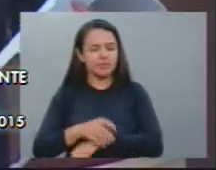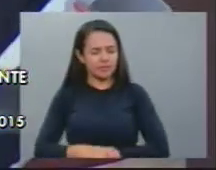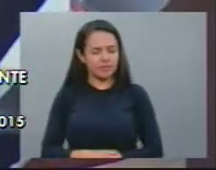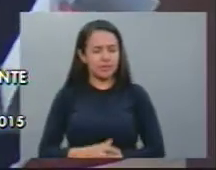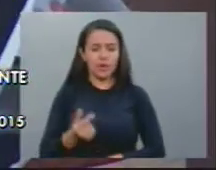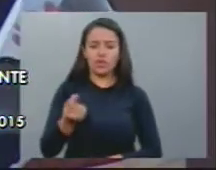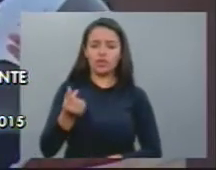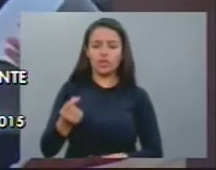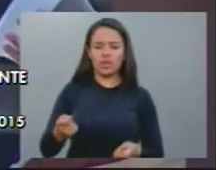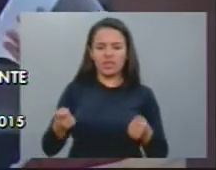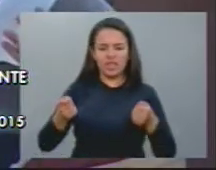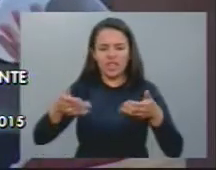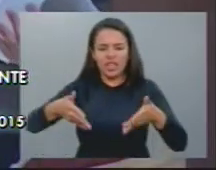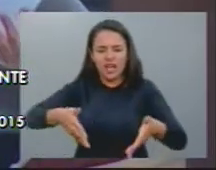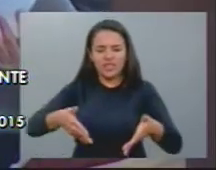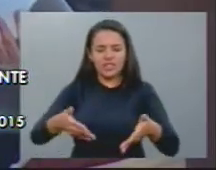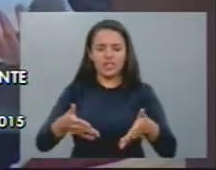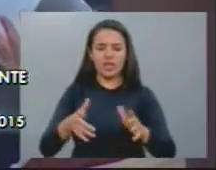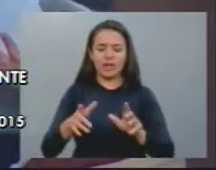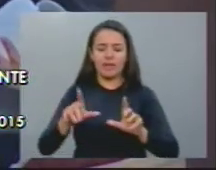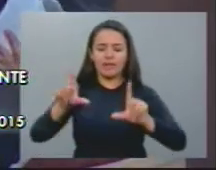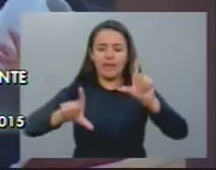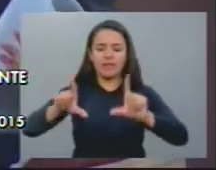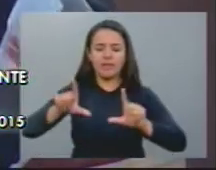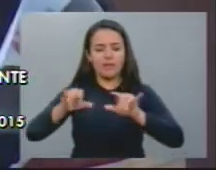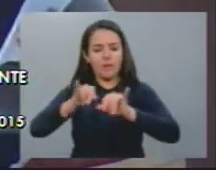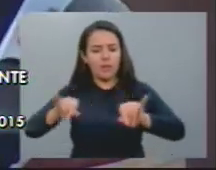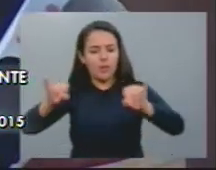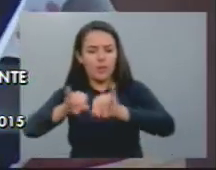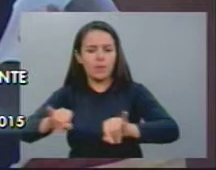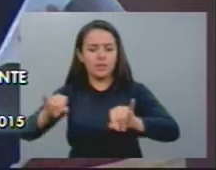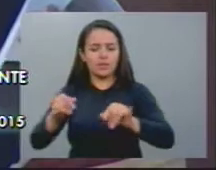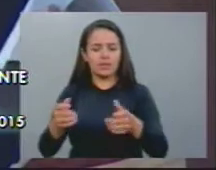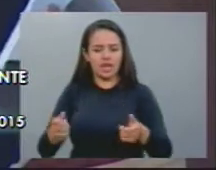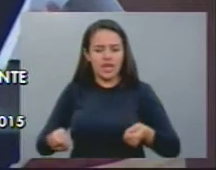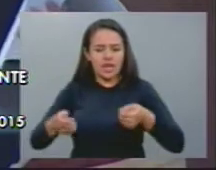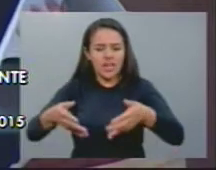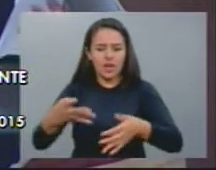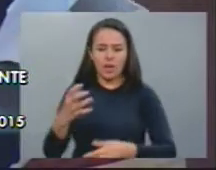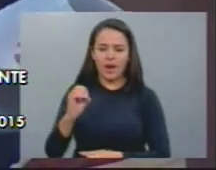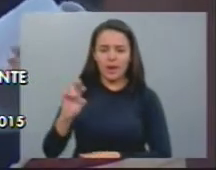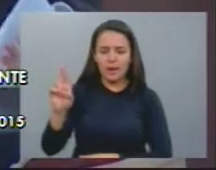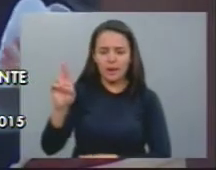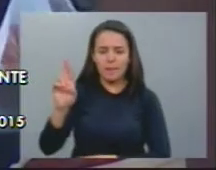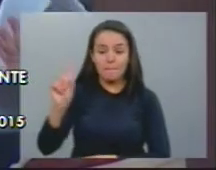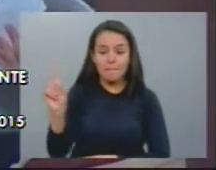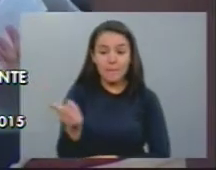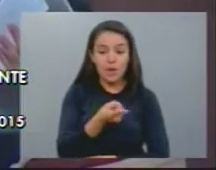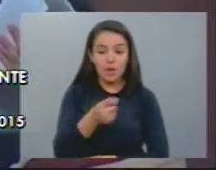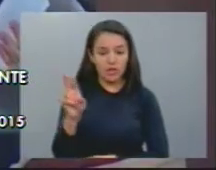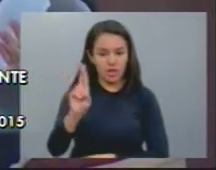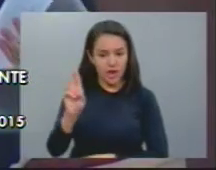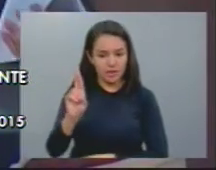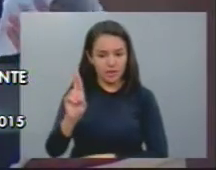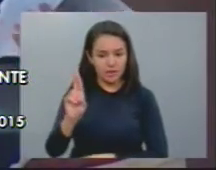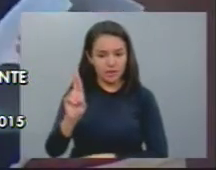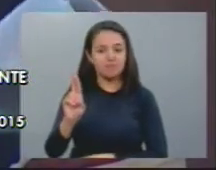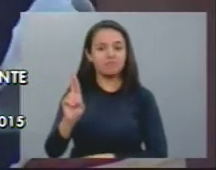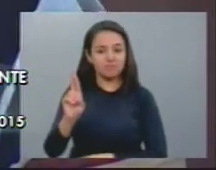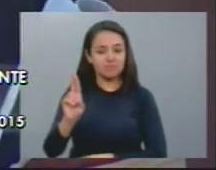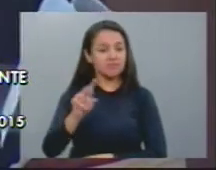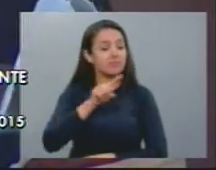publicidade é mais importante do que suplementar os abrigos para crianças e adolescentes? Quer dizer que o recurso de publicidade ele é